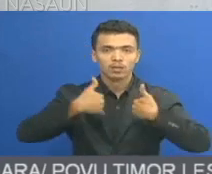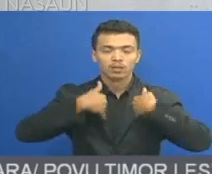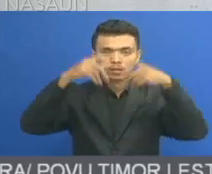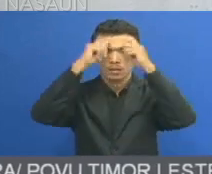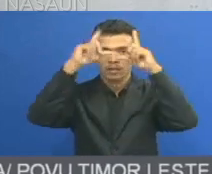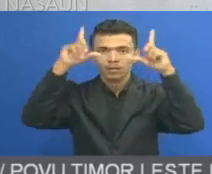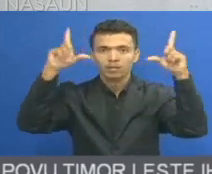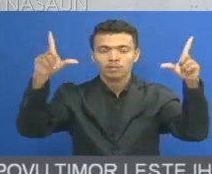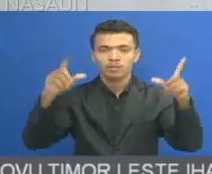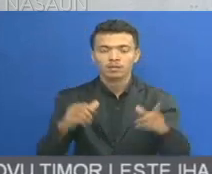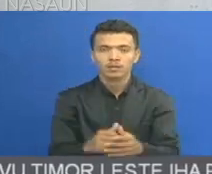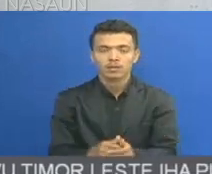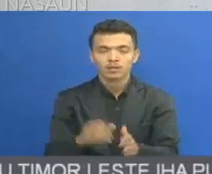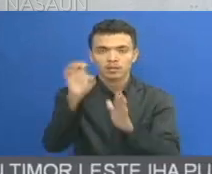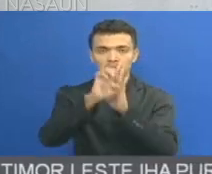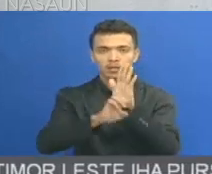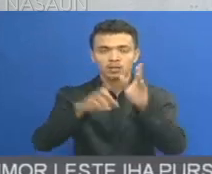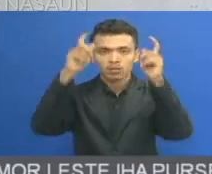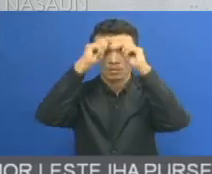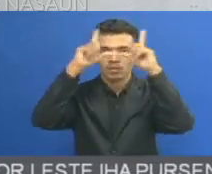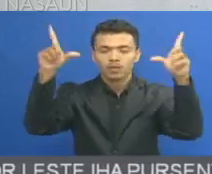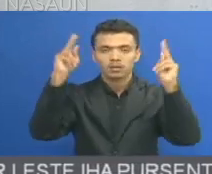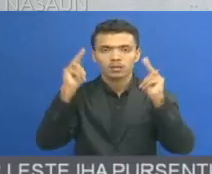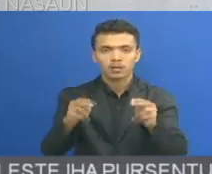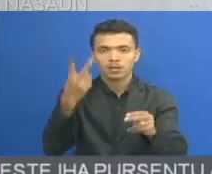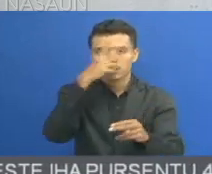Timor-Leste, Estado Timor-Leste tem que arredir lei,